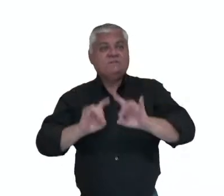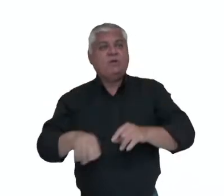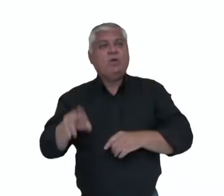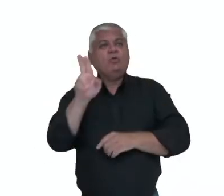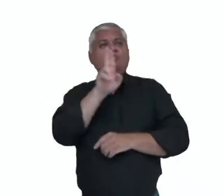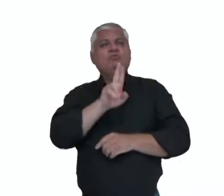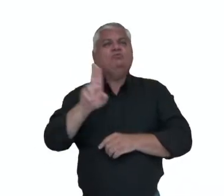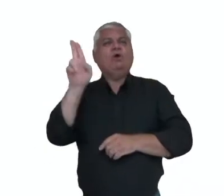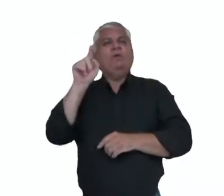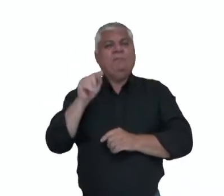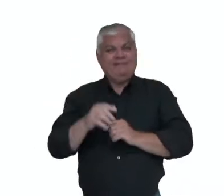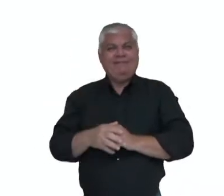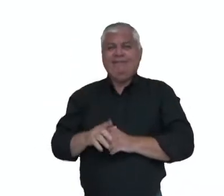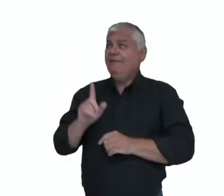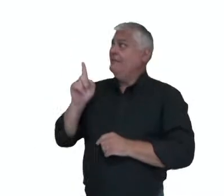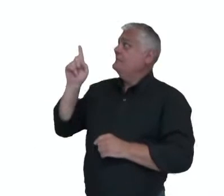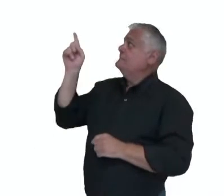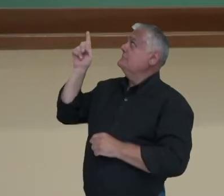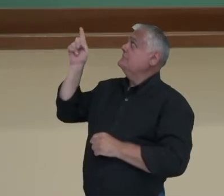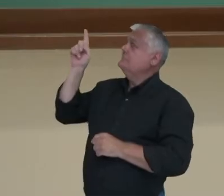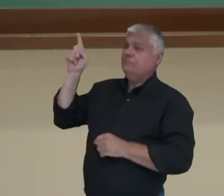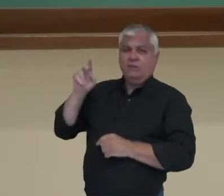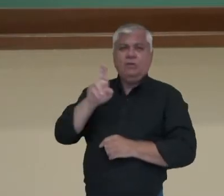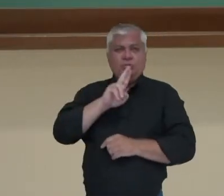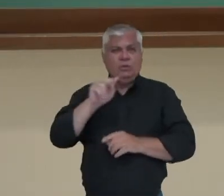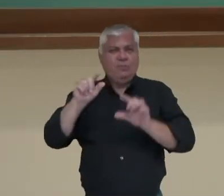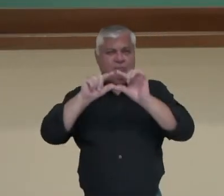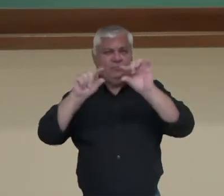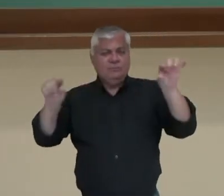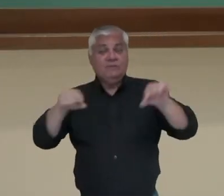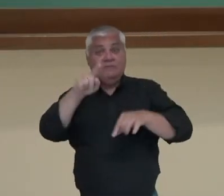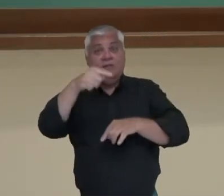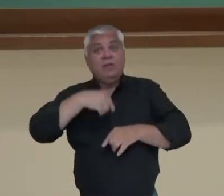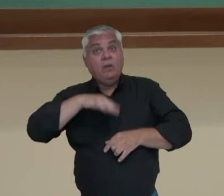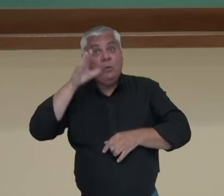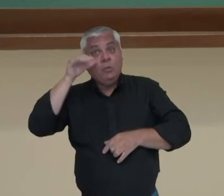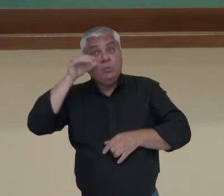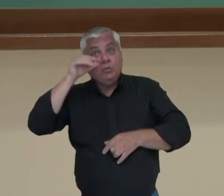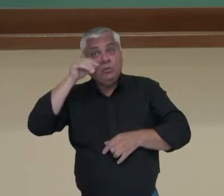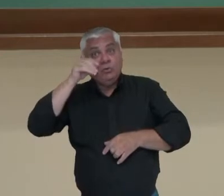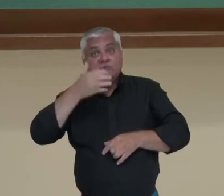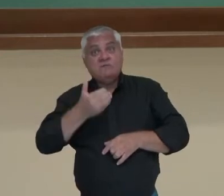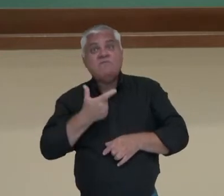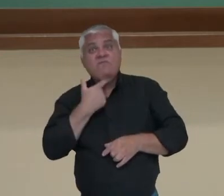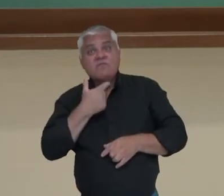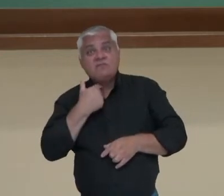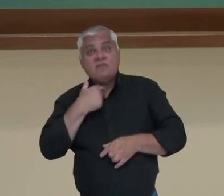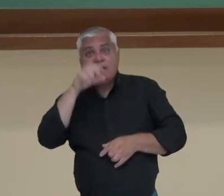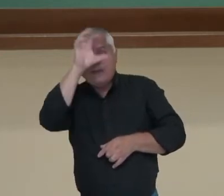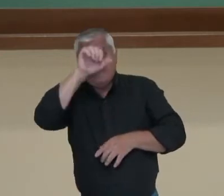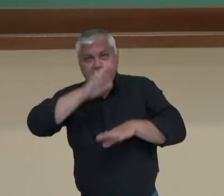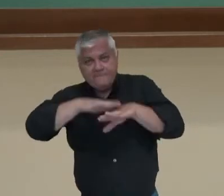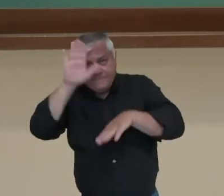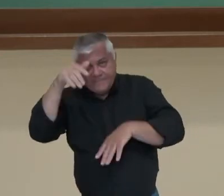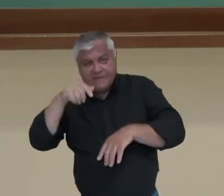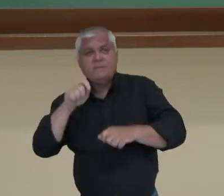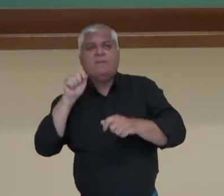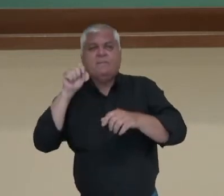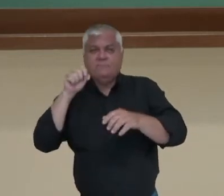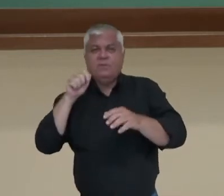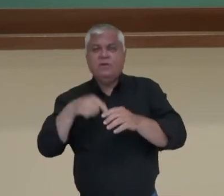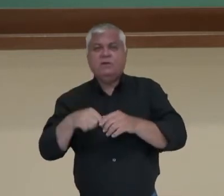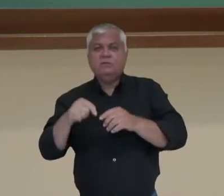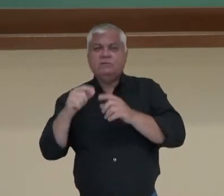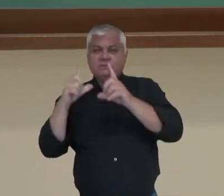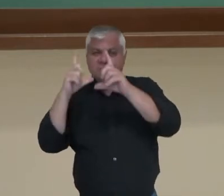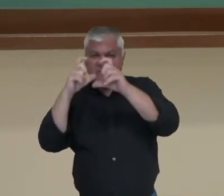Pestalotiopes microspora. Tá? Se você quiser ter mais acesso às informações sobre essa reportagem, uma reportagem completa, basta apontar a câmera